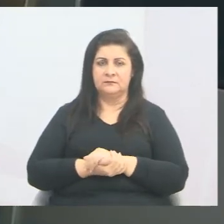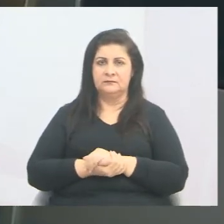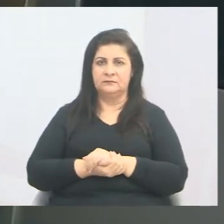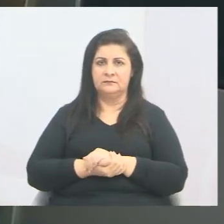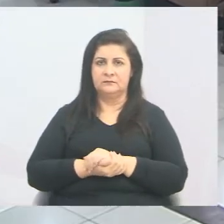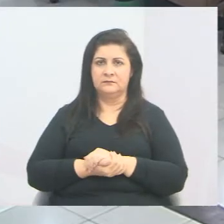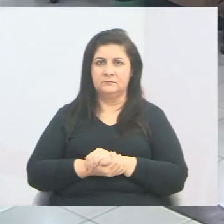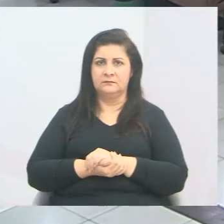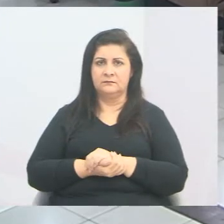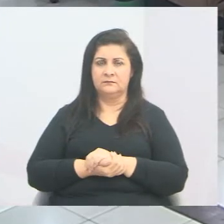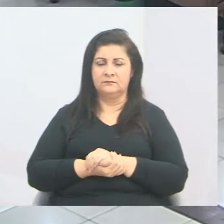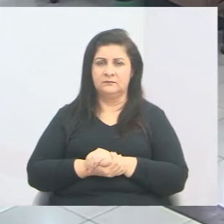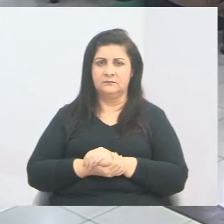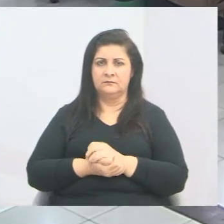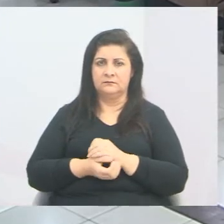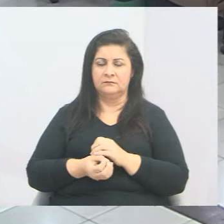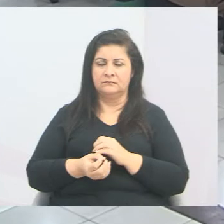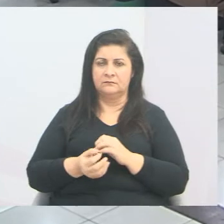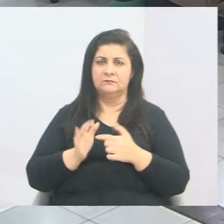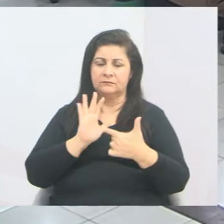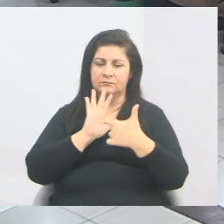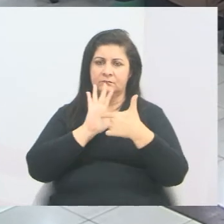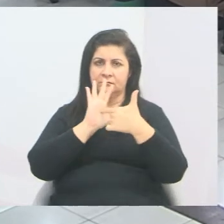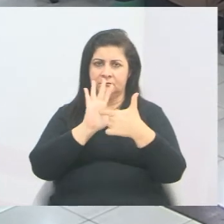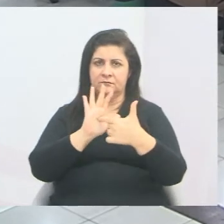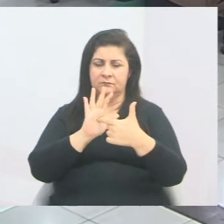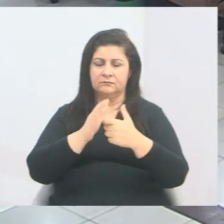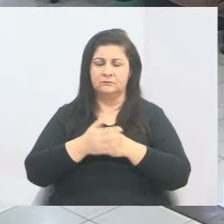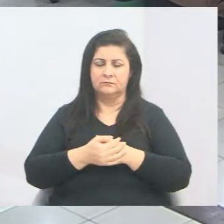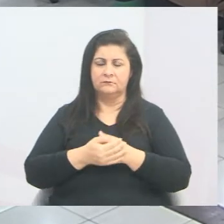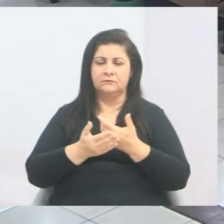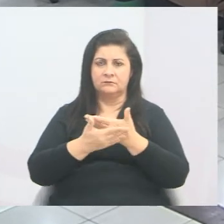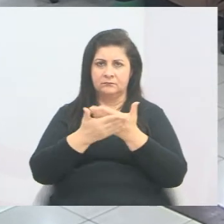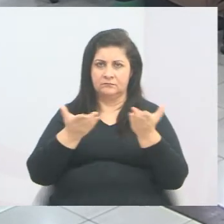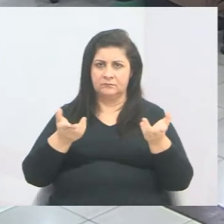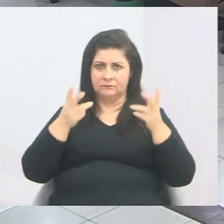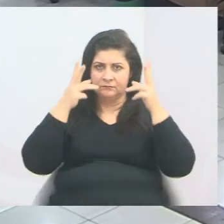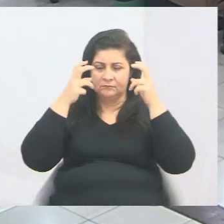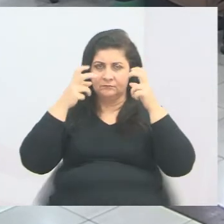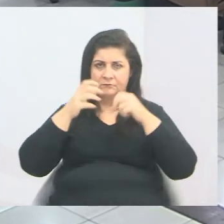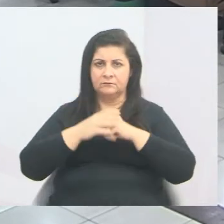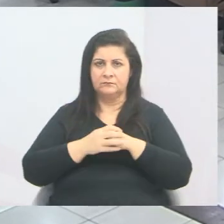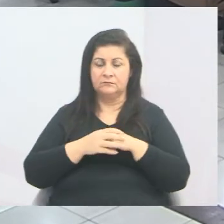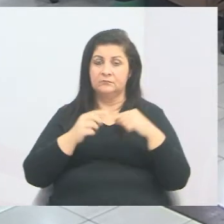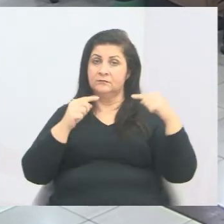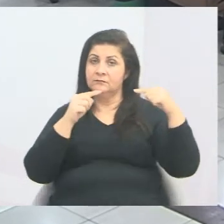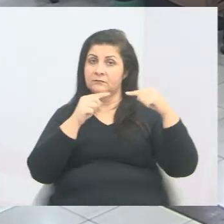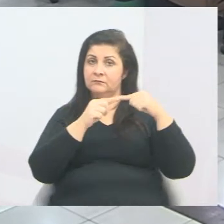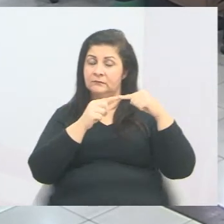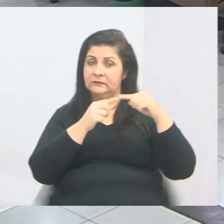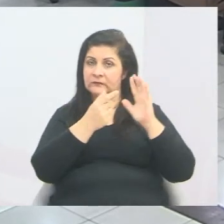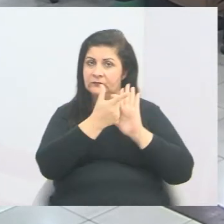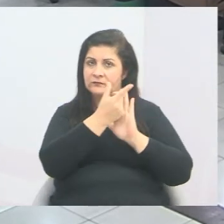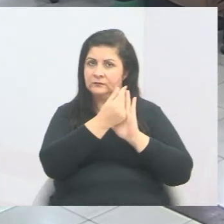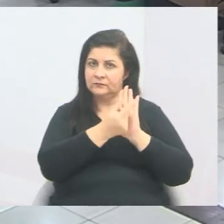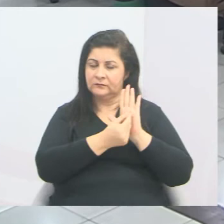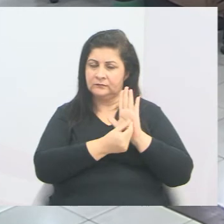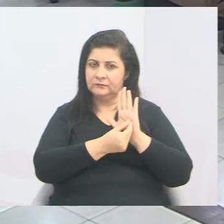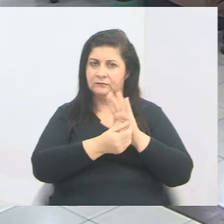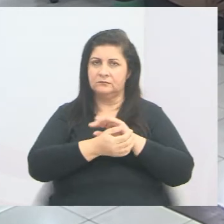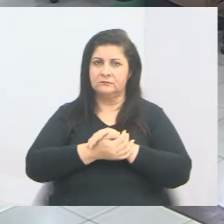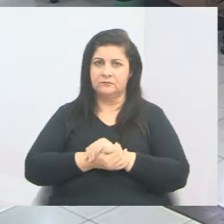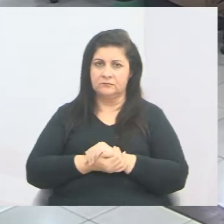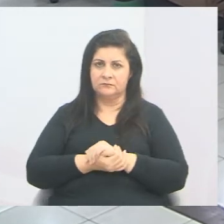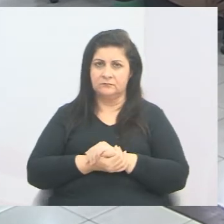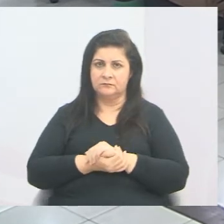Então, dentro do quadro aqui apresentado, como vocês podem ter verificado, né, a meta orçamentária, né, da Receita,